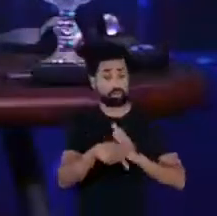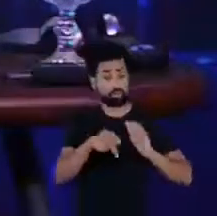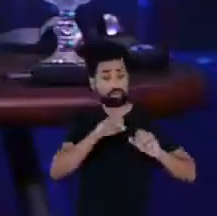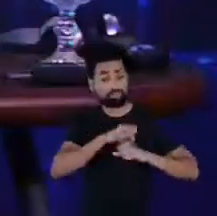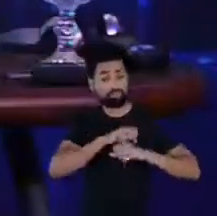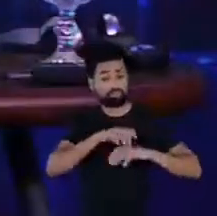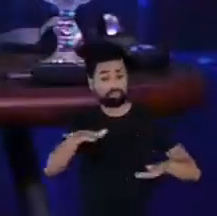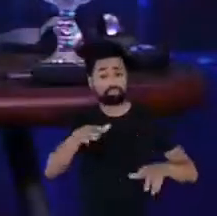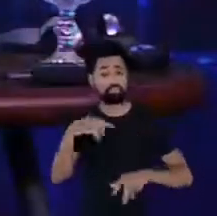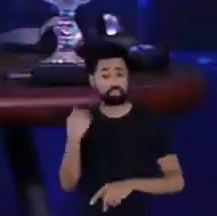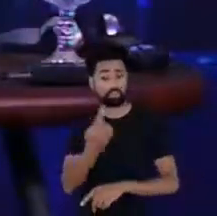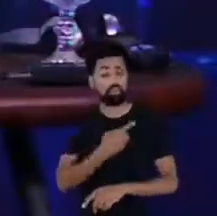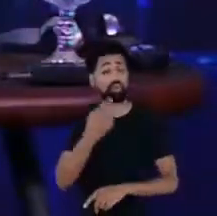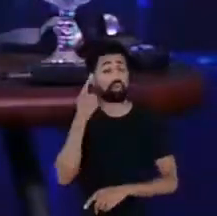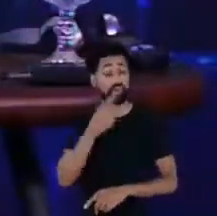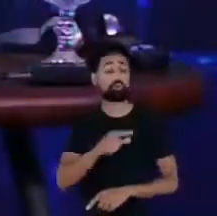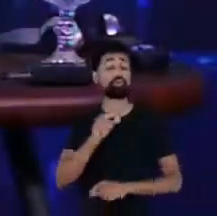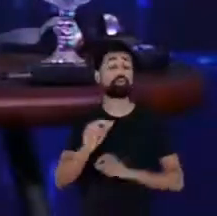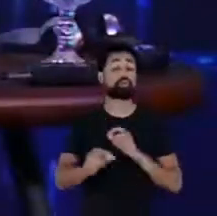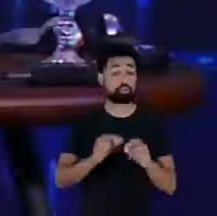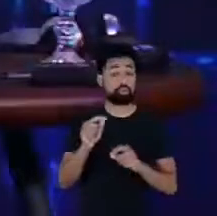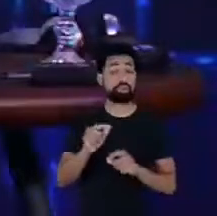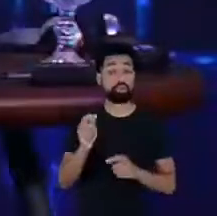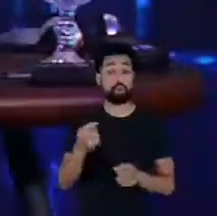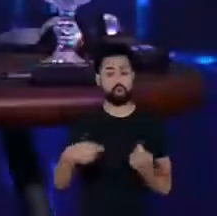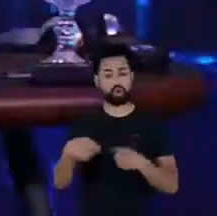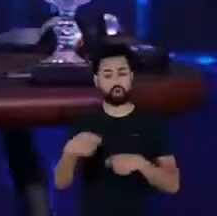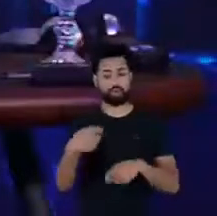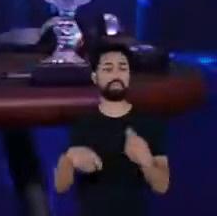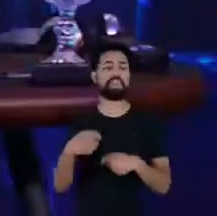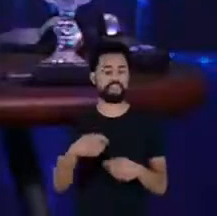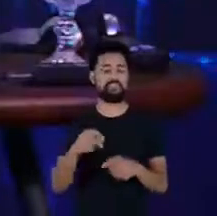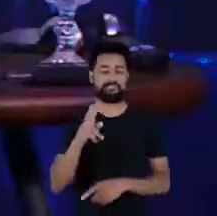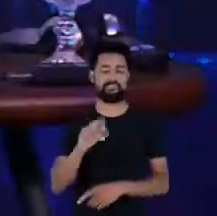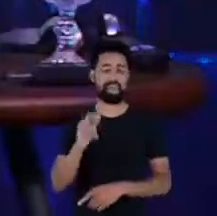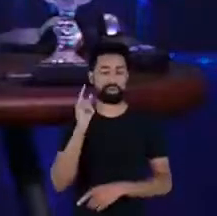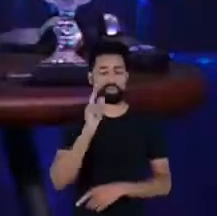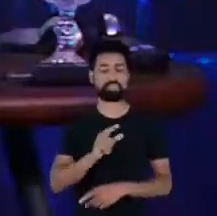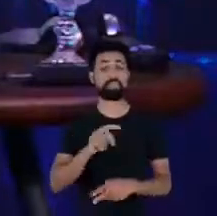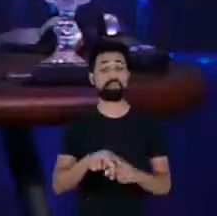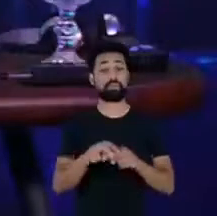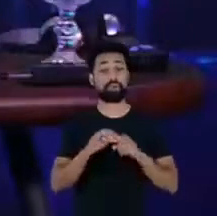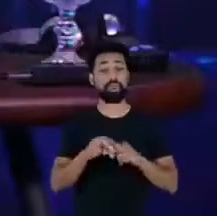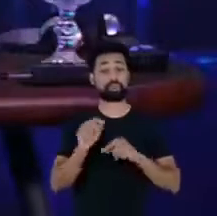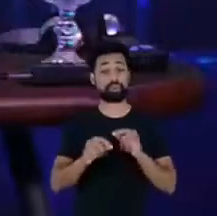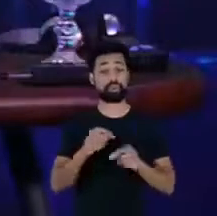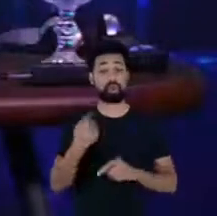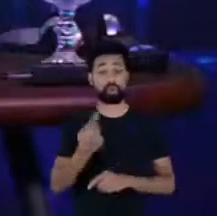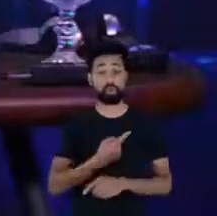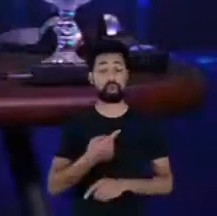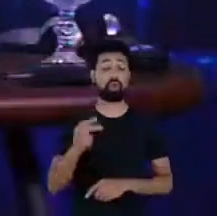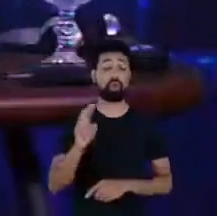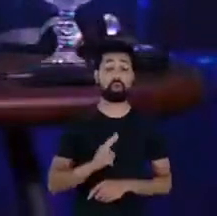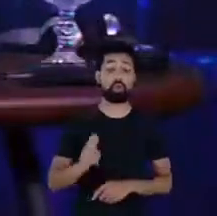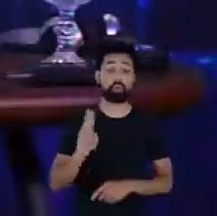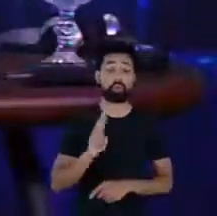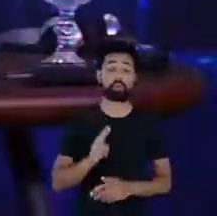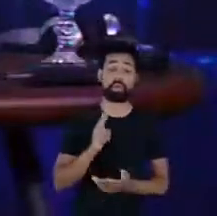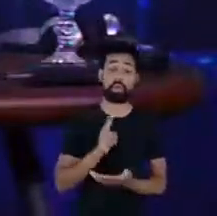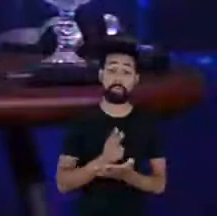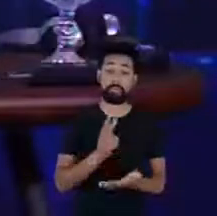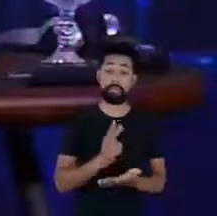vai conseguir uma grande economia de escala, porque nós vamos utilizar a mesma rede